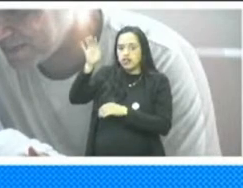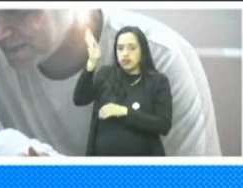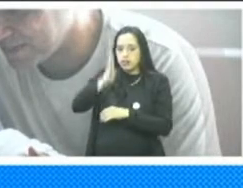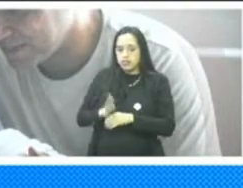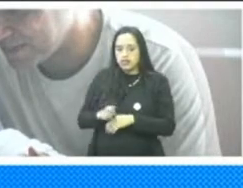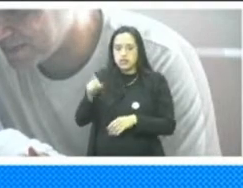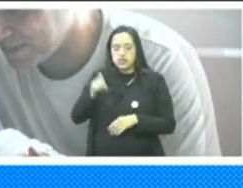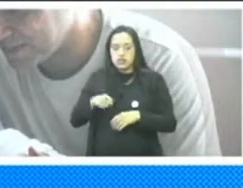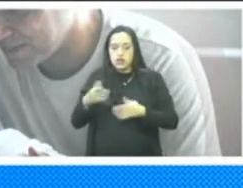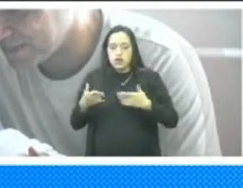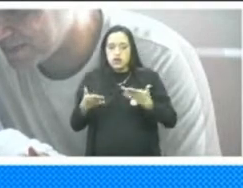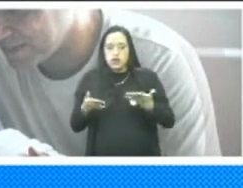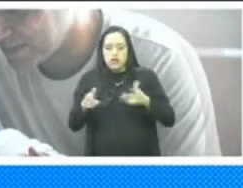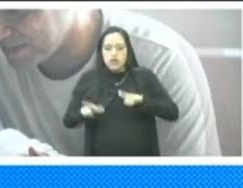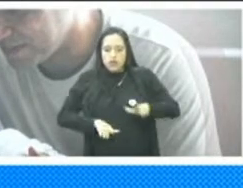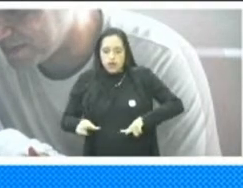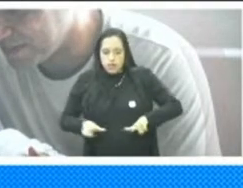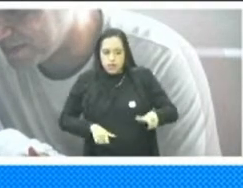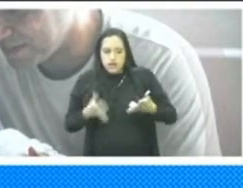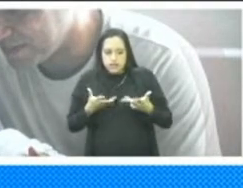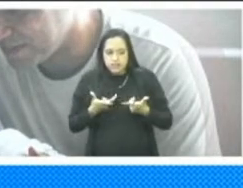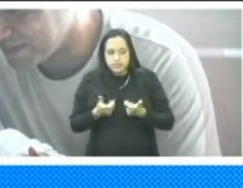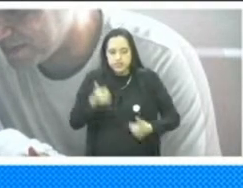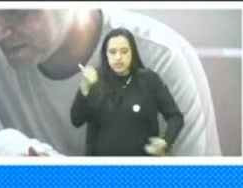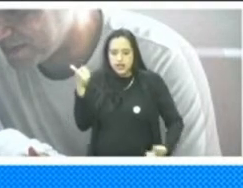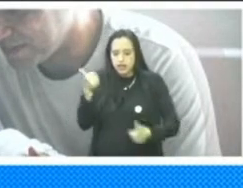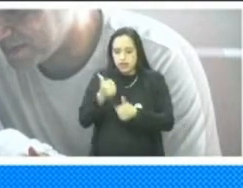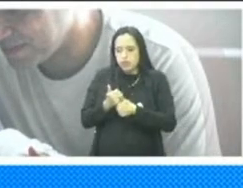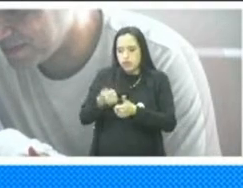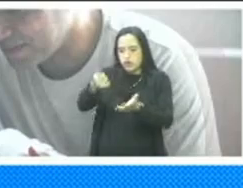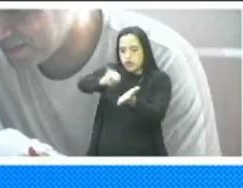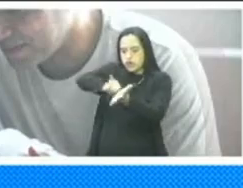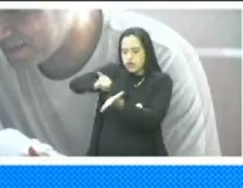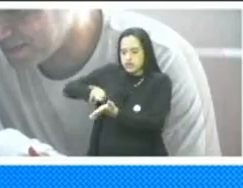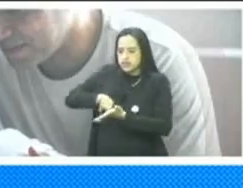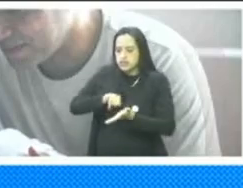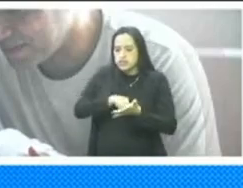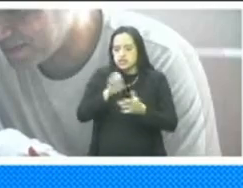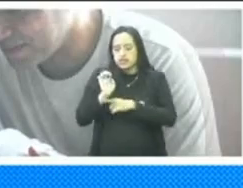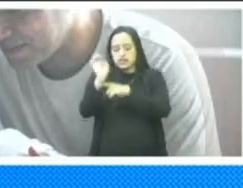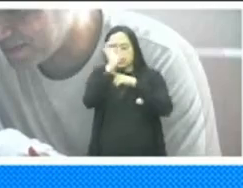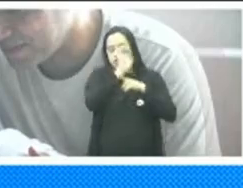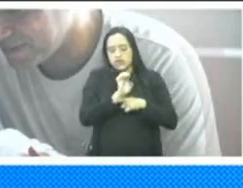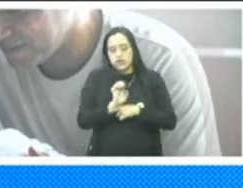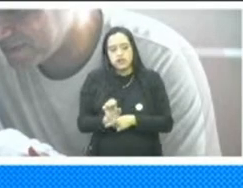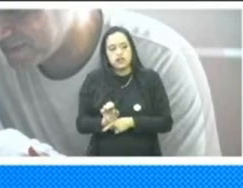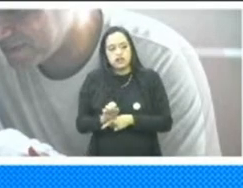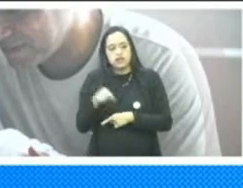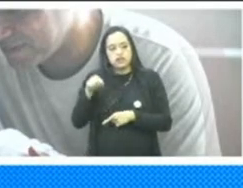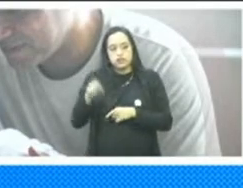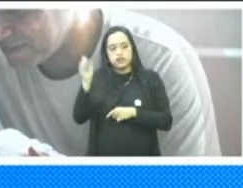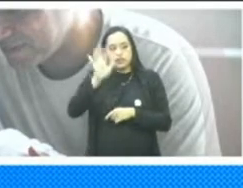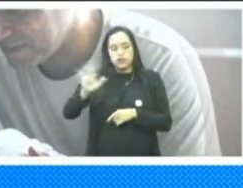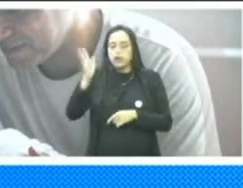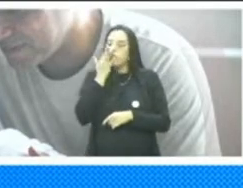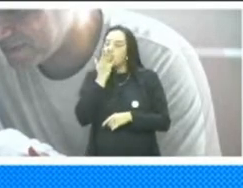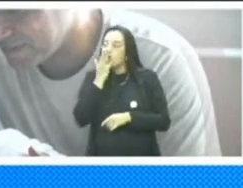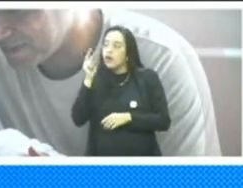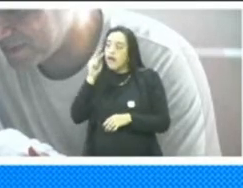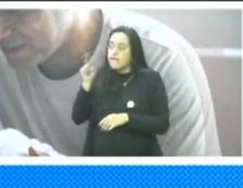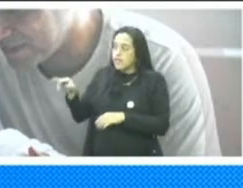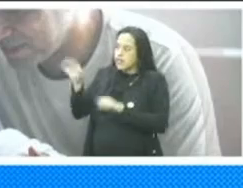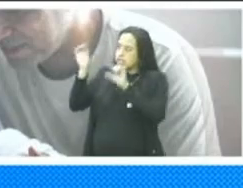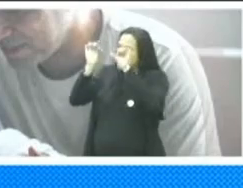de excelência que apoiam, né, os centros estaduais de referência. No mapa colorido, a gente